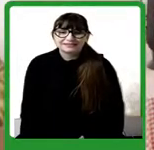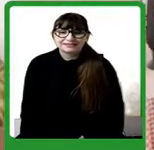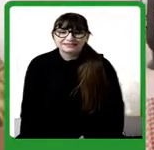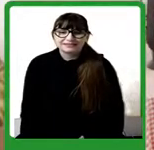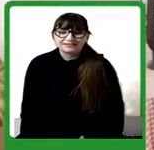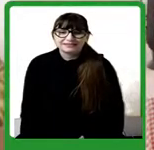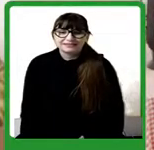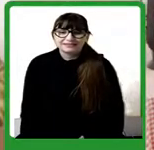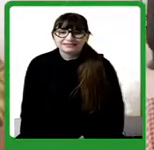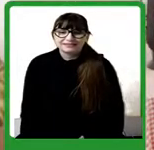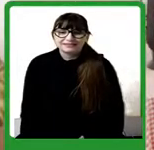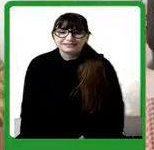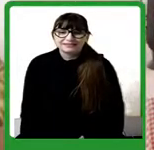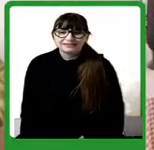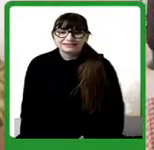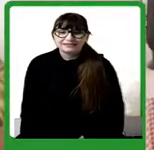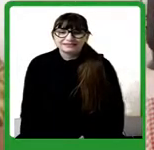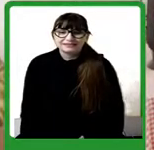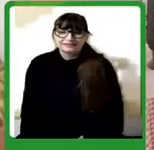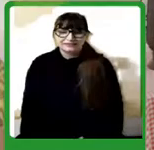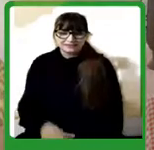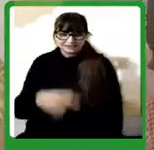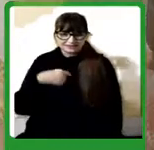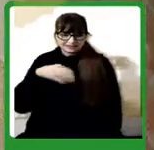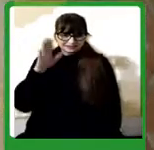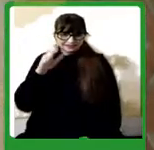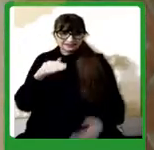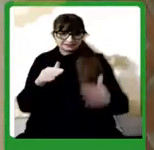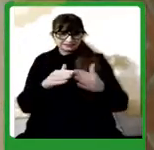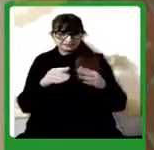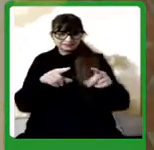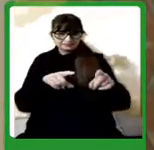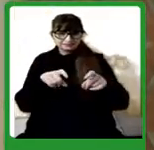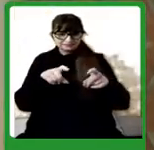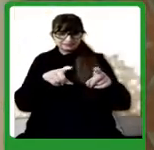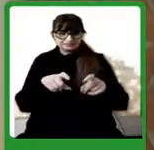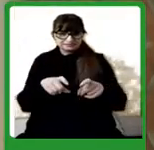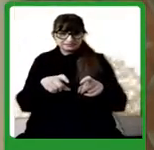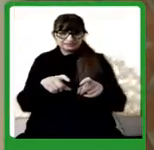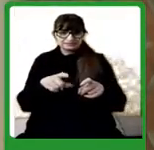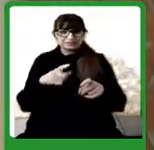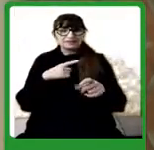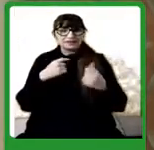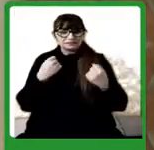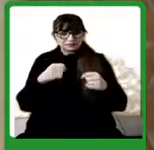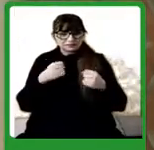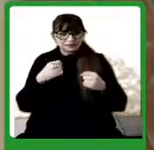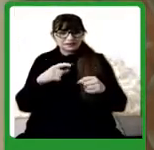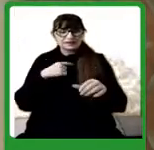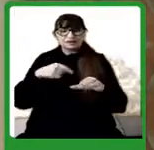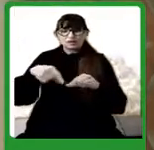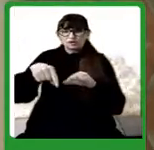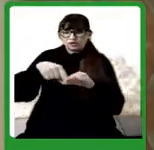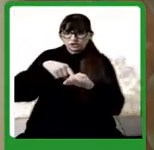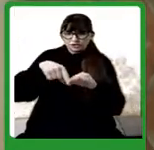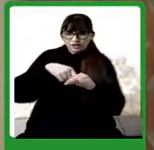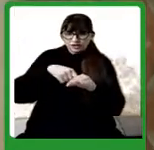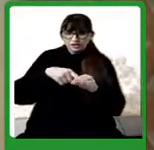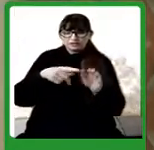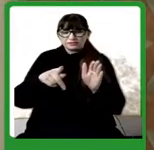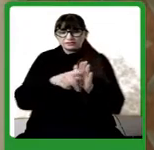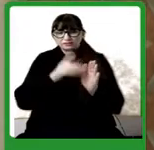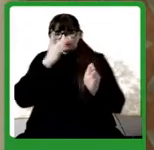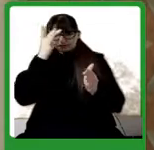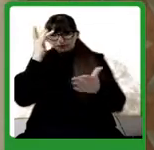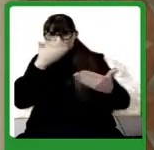mais. O que mais tem na casa de todo colono? Tem que ter um chinelo pras visitas. Na verdade, o